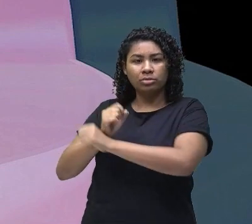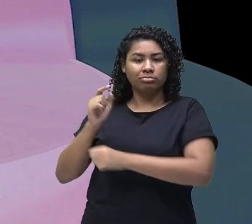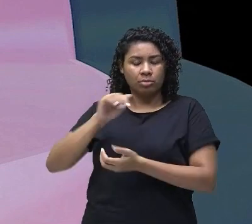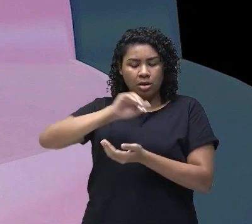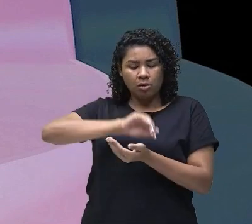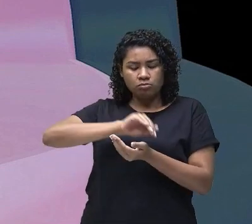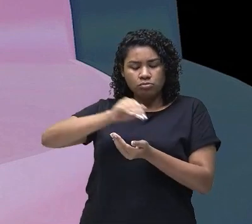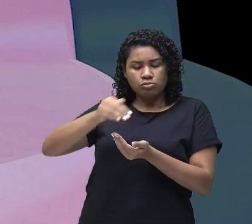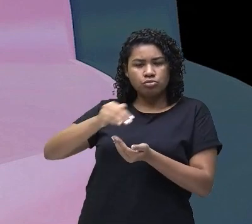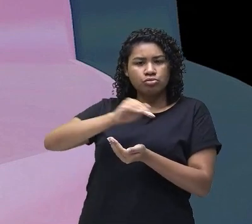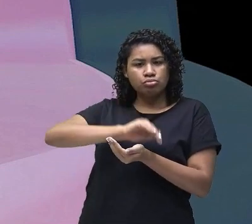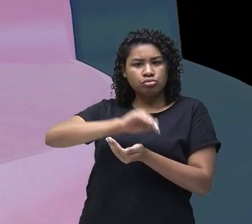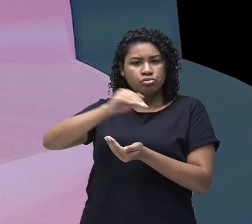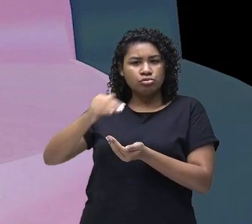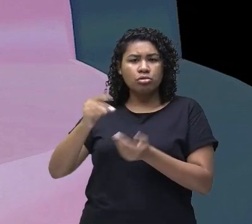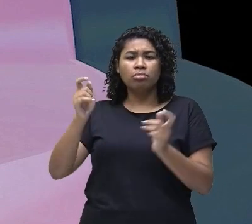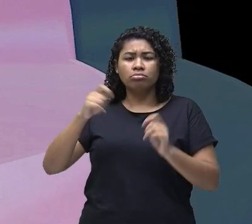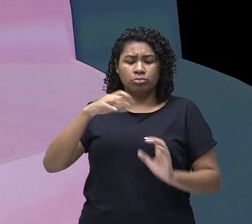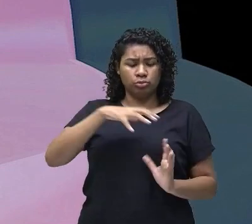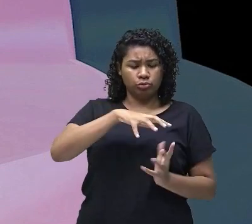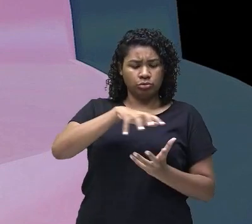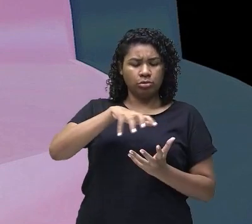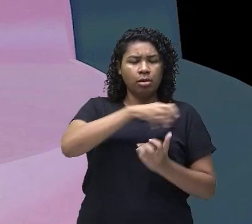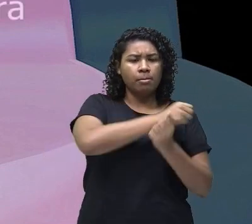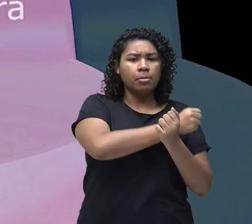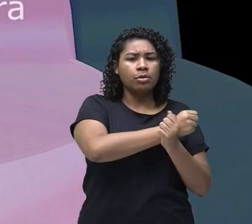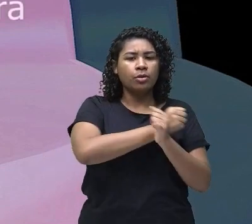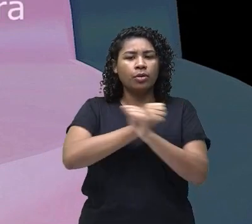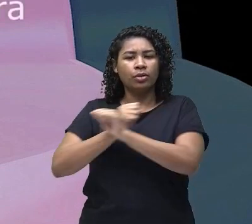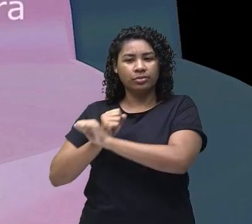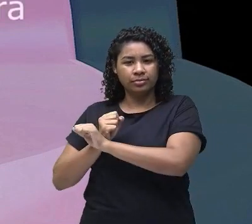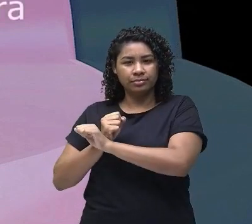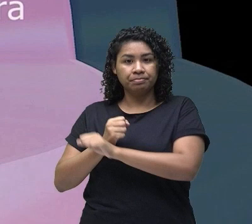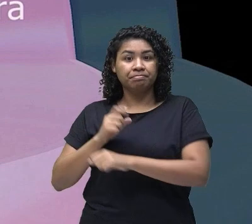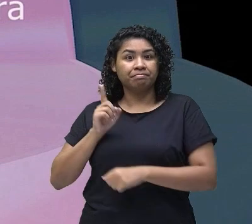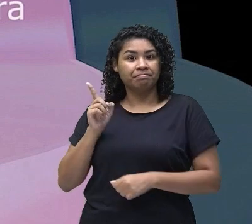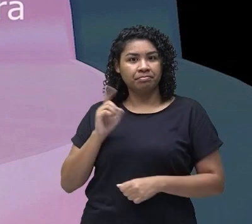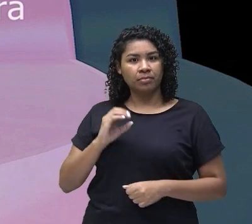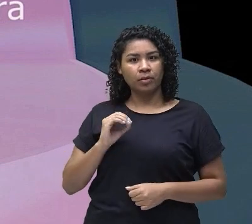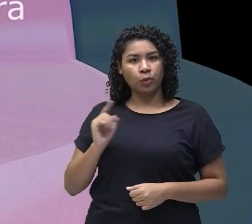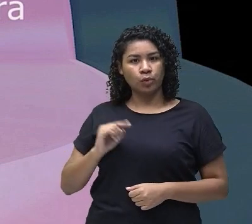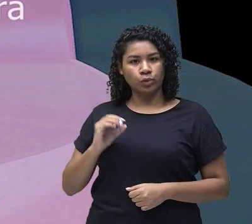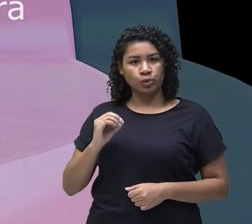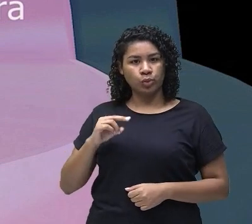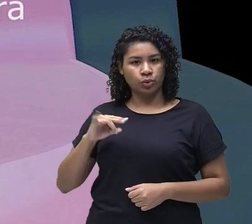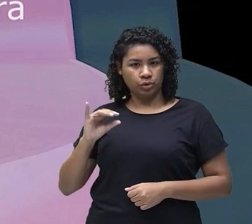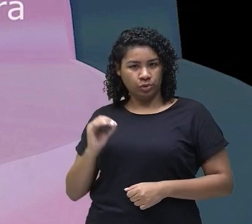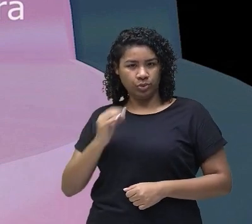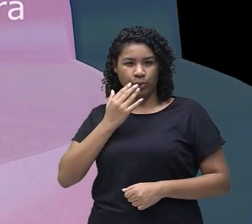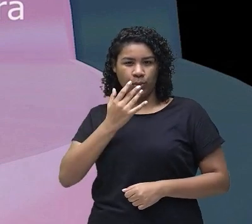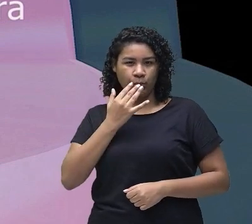camadas protegem a Terra, e a camada de ozônio aí identificada, essa